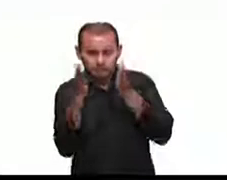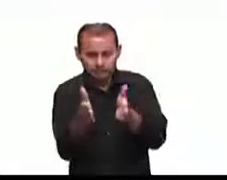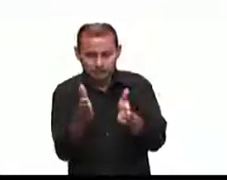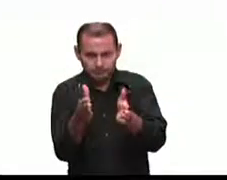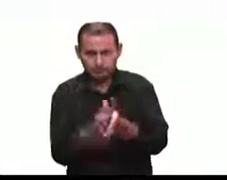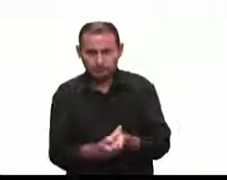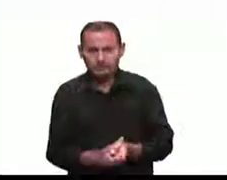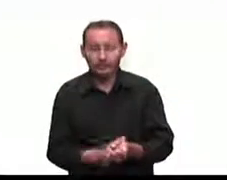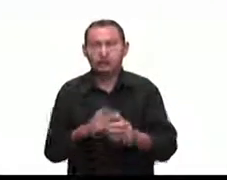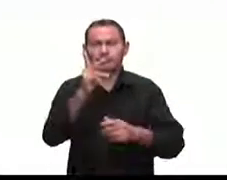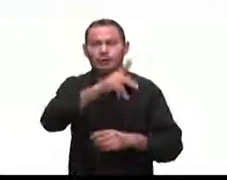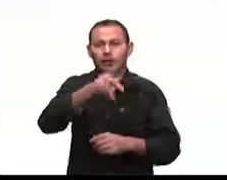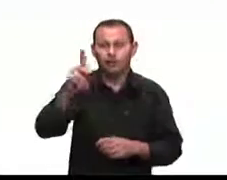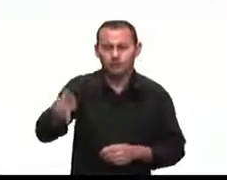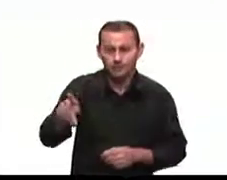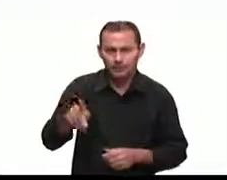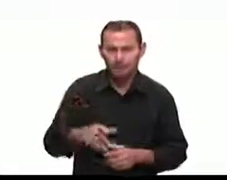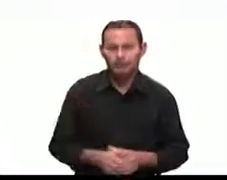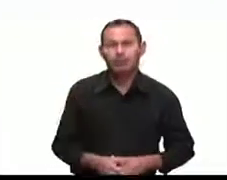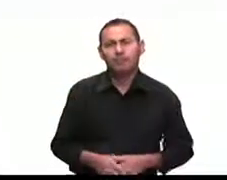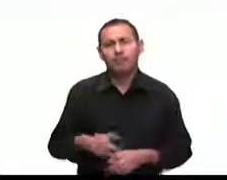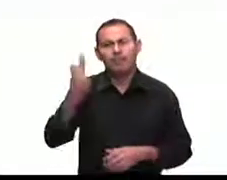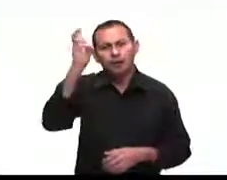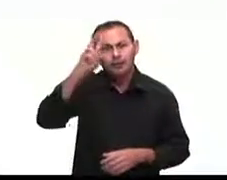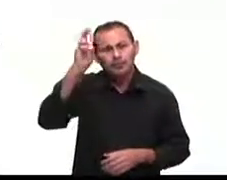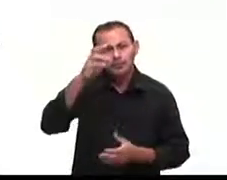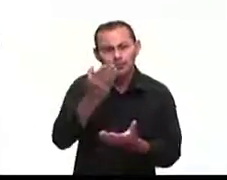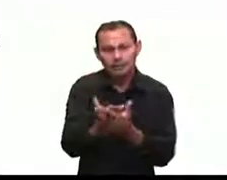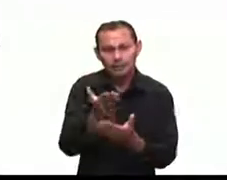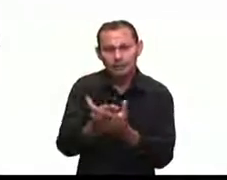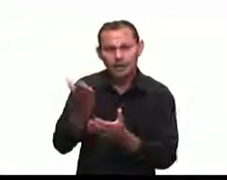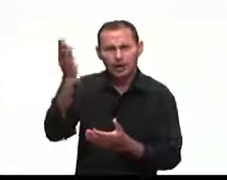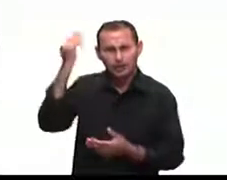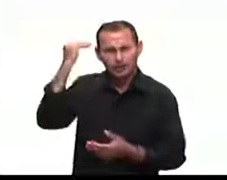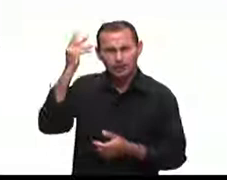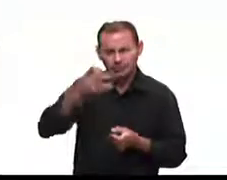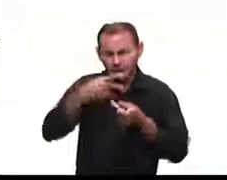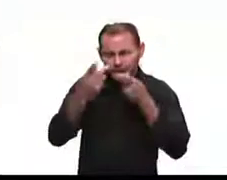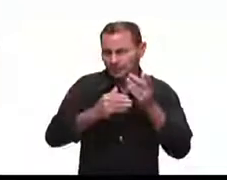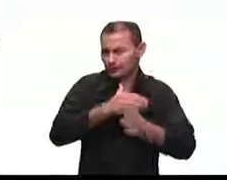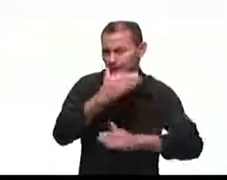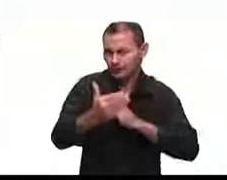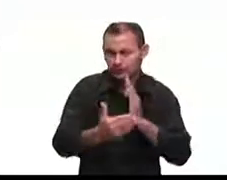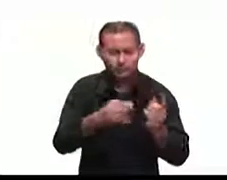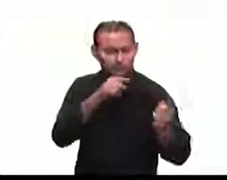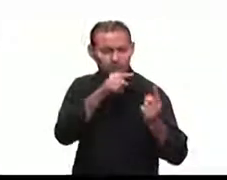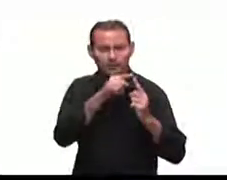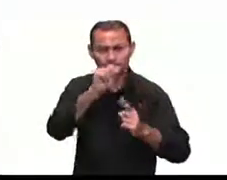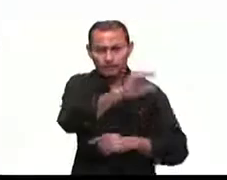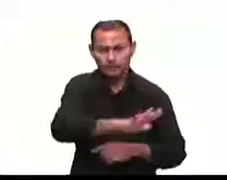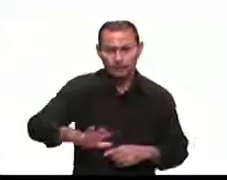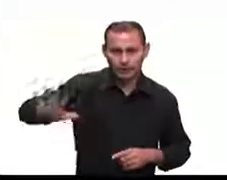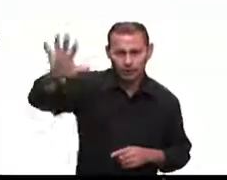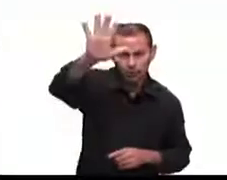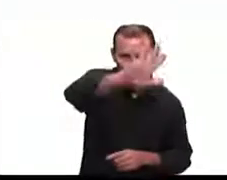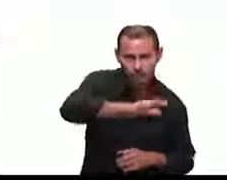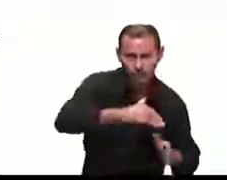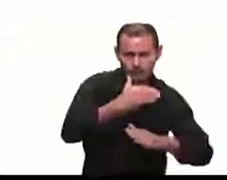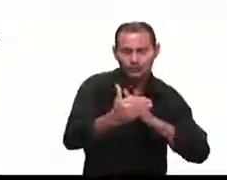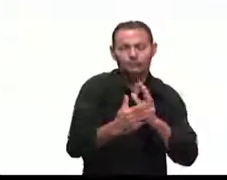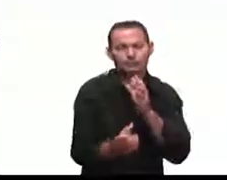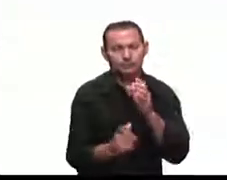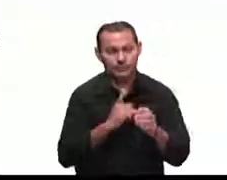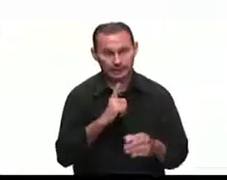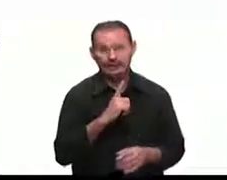para professores. Lembre, na aula passada, que eu falei que todo objetivo geral, né,